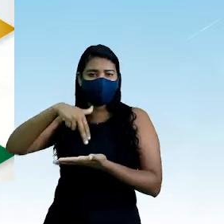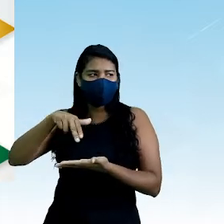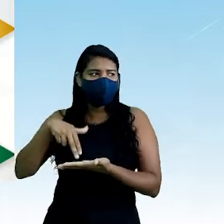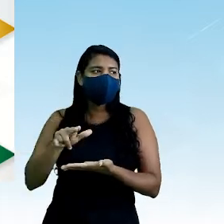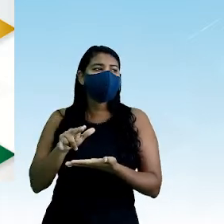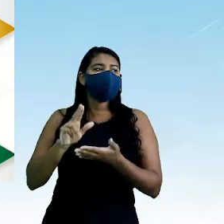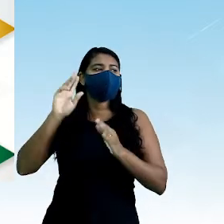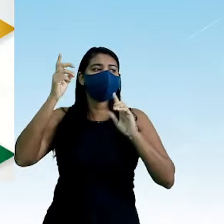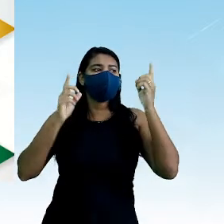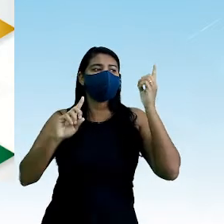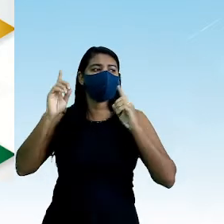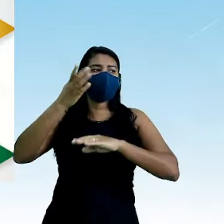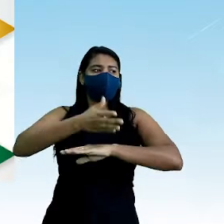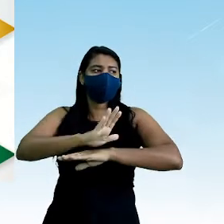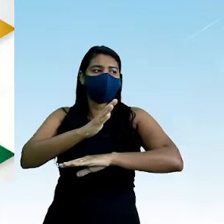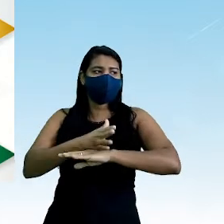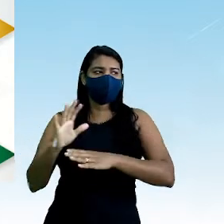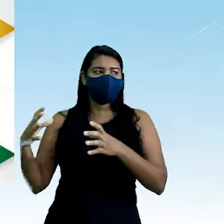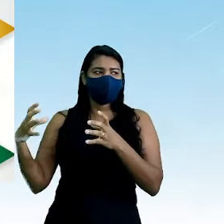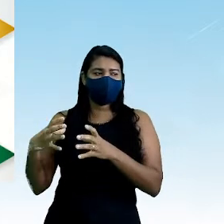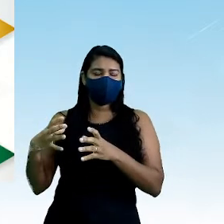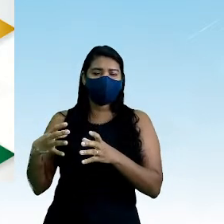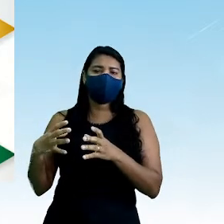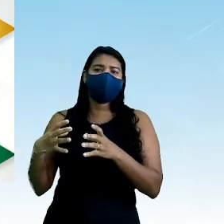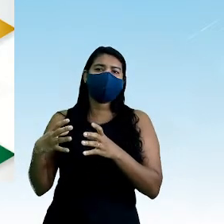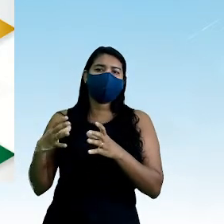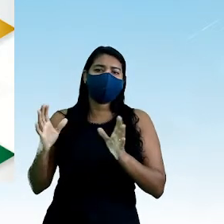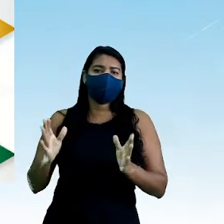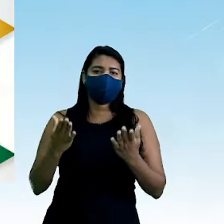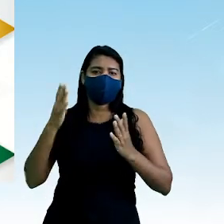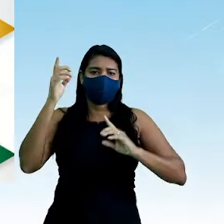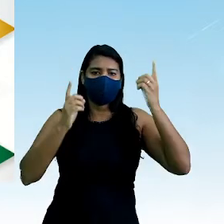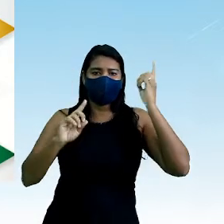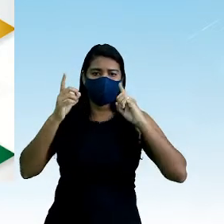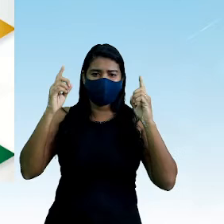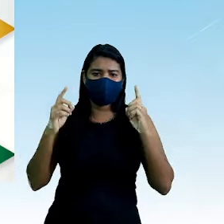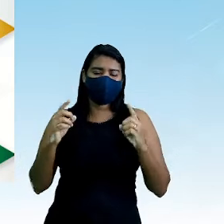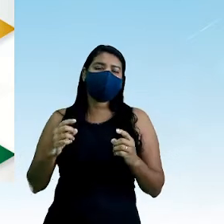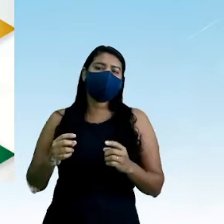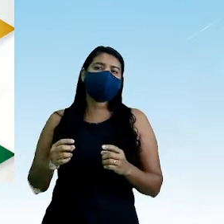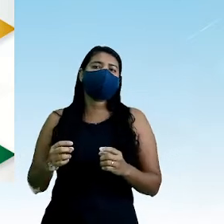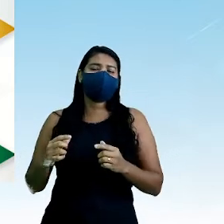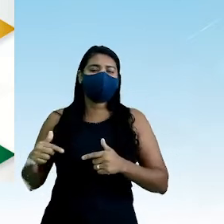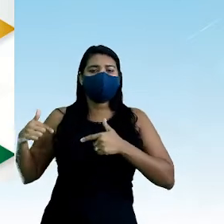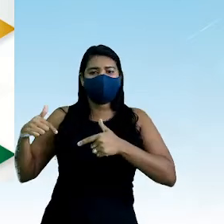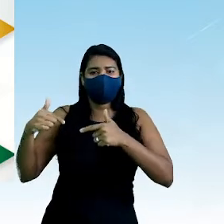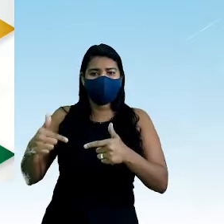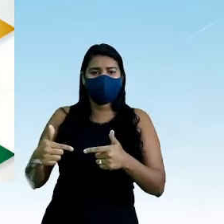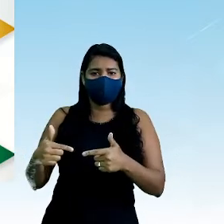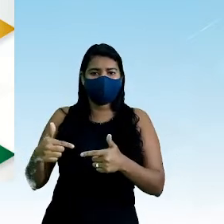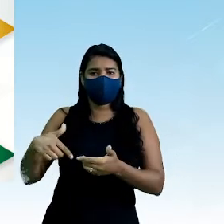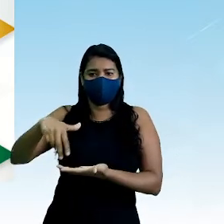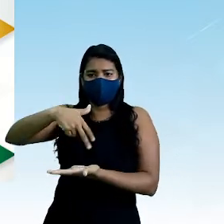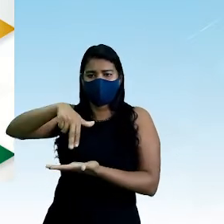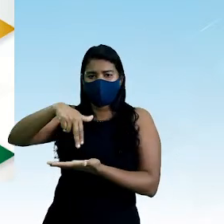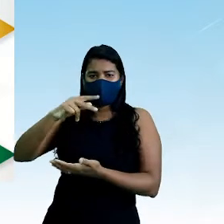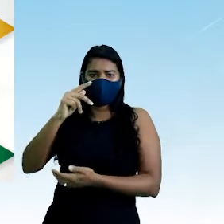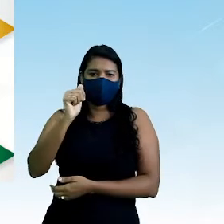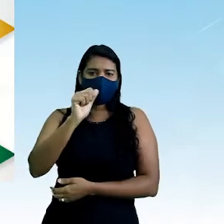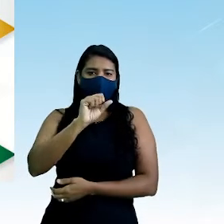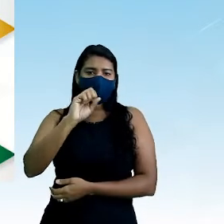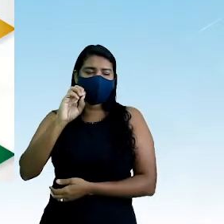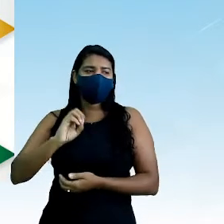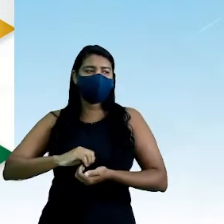então, que tem até um grupo carnavalesco hoje chamado Guerreiros do Passo, que sofreu bastante influências desse grande